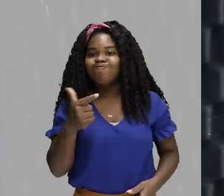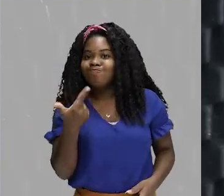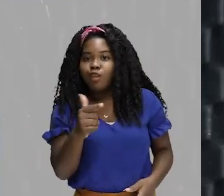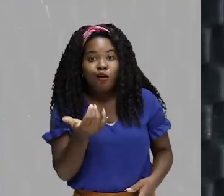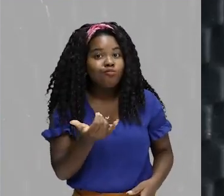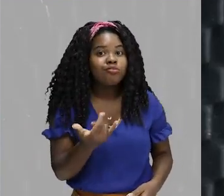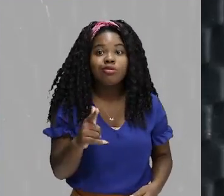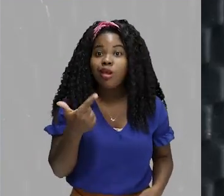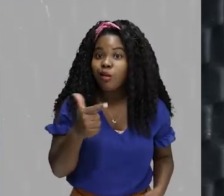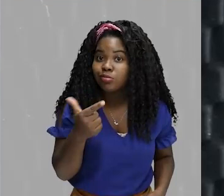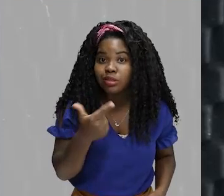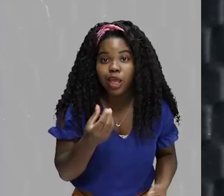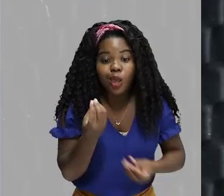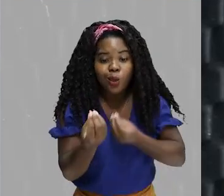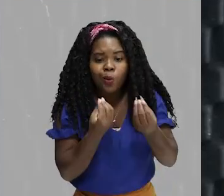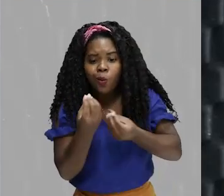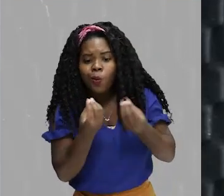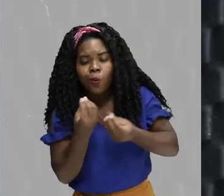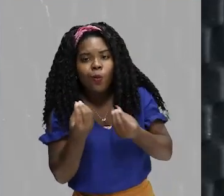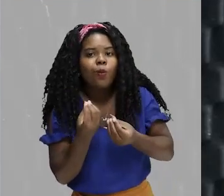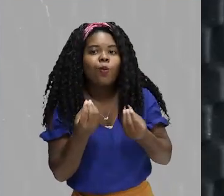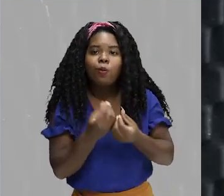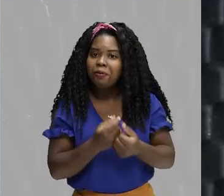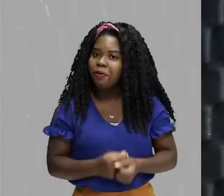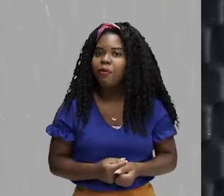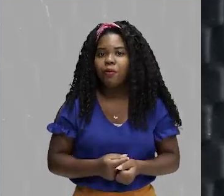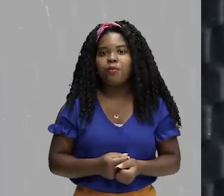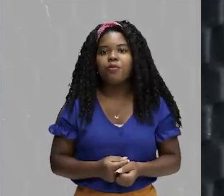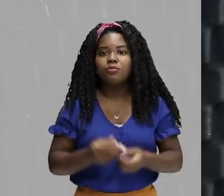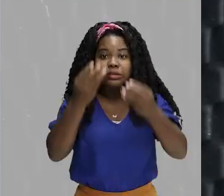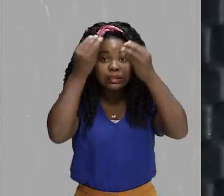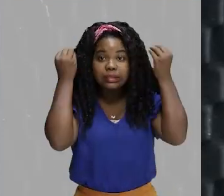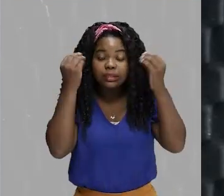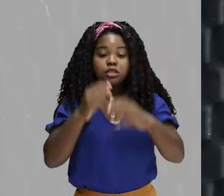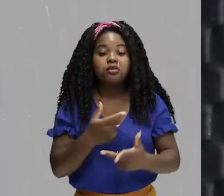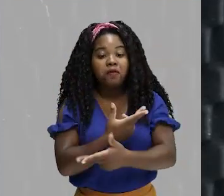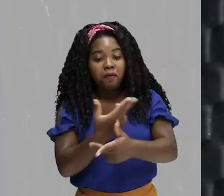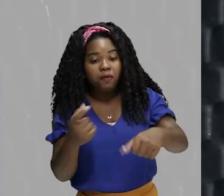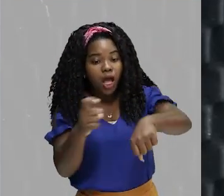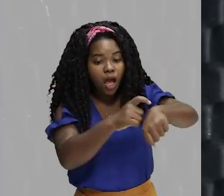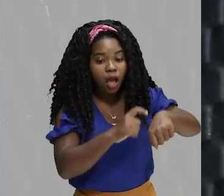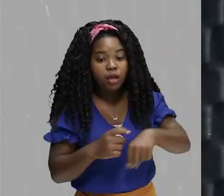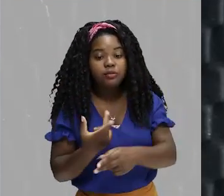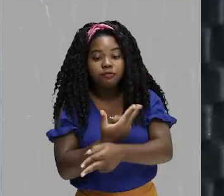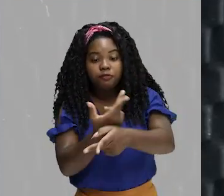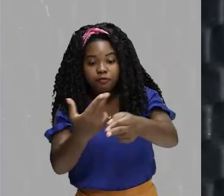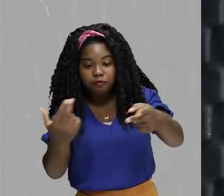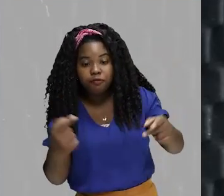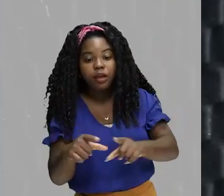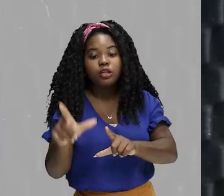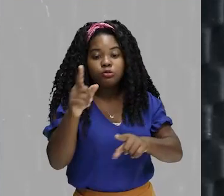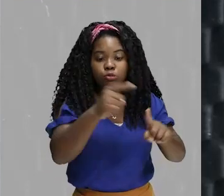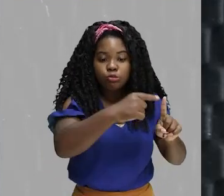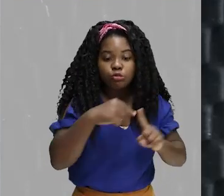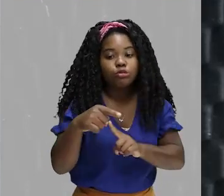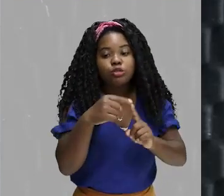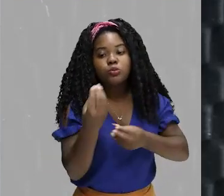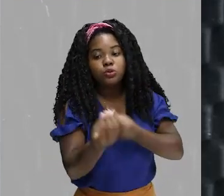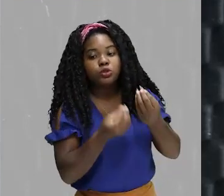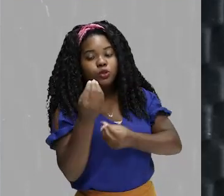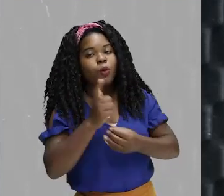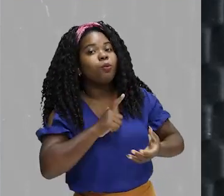aprender. Não tem desculpa para não estudar. São vários horários, vários canais disponíveis para vocês. Façam o complemento das